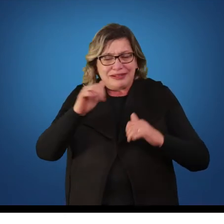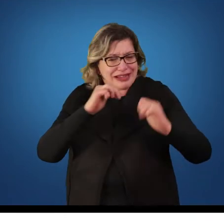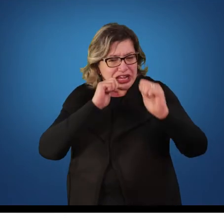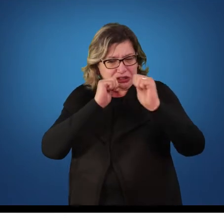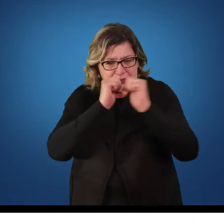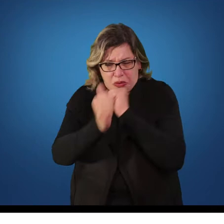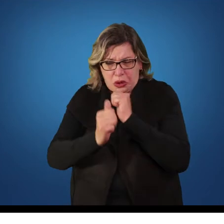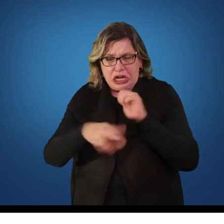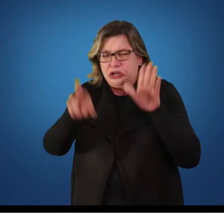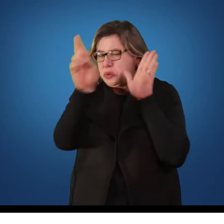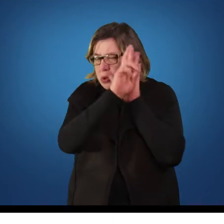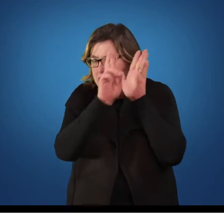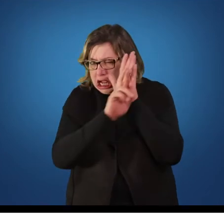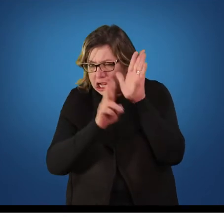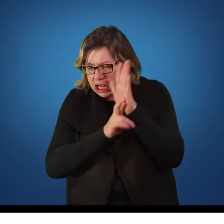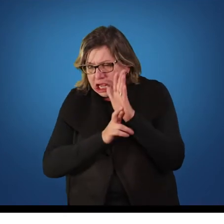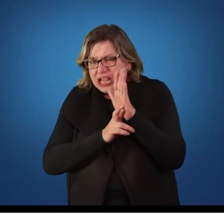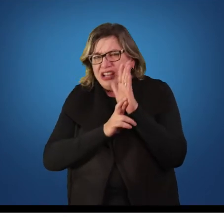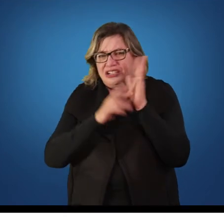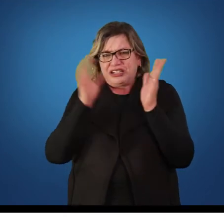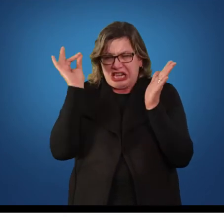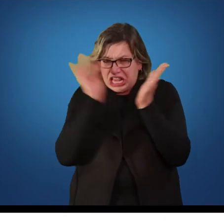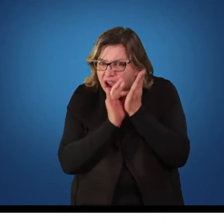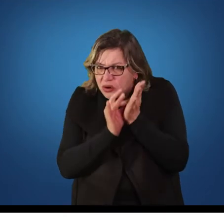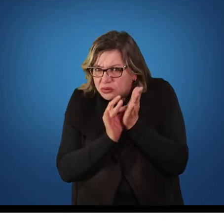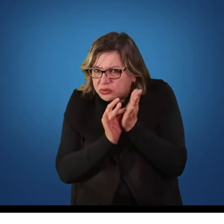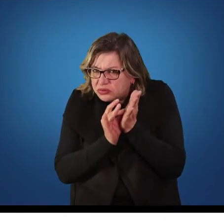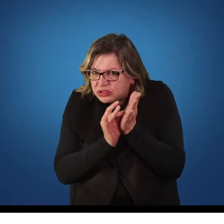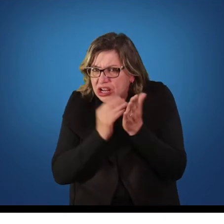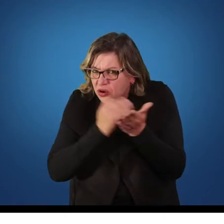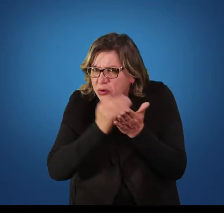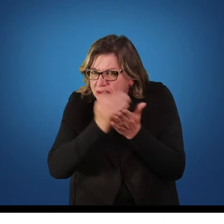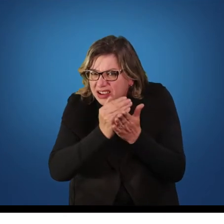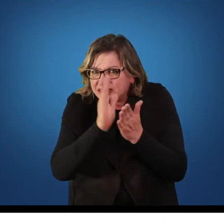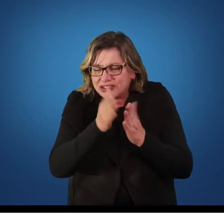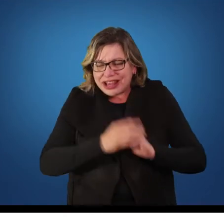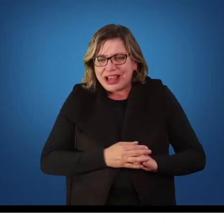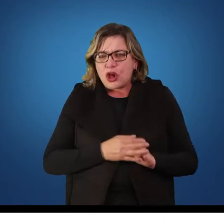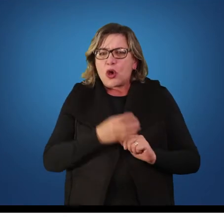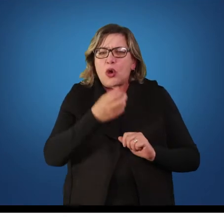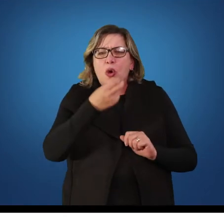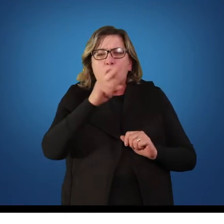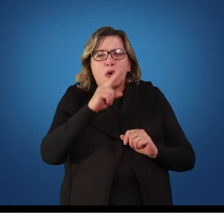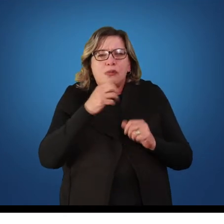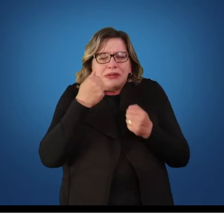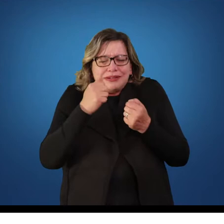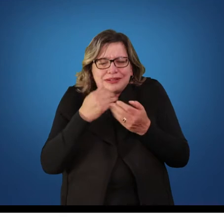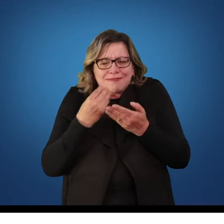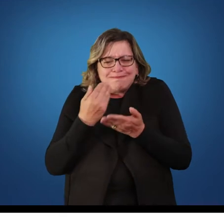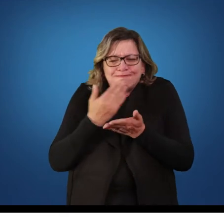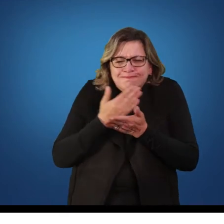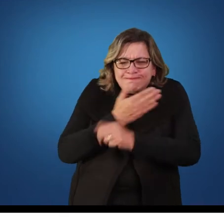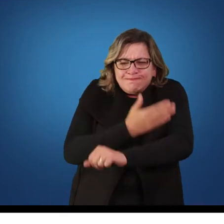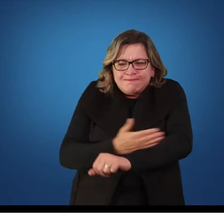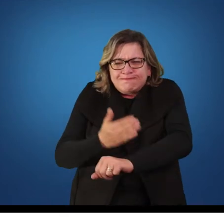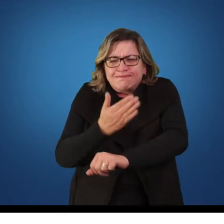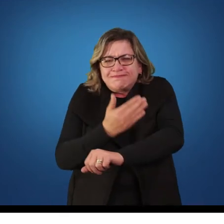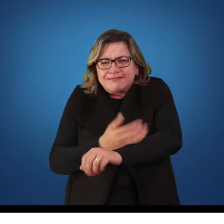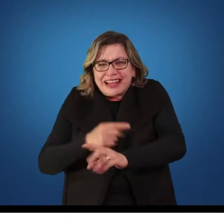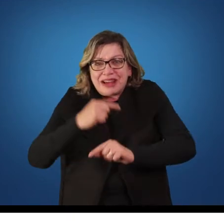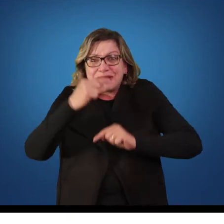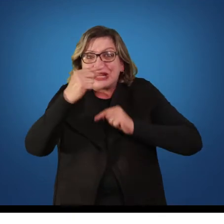com suas regras tal ou eu tenho que familiarizar esse aluno a modalidade esportiva